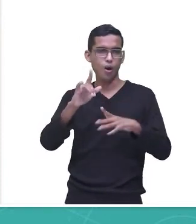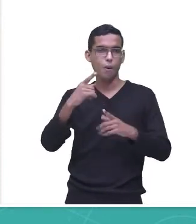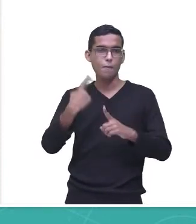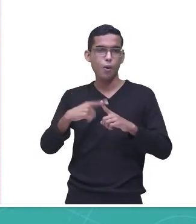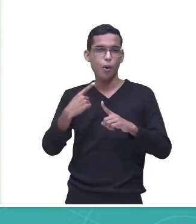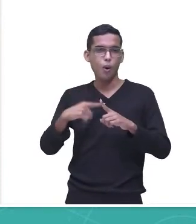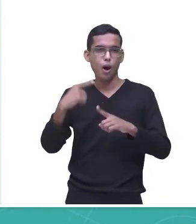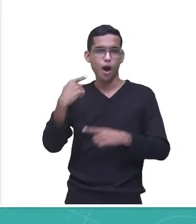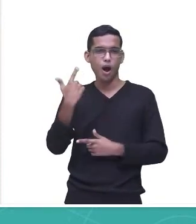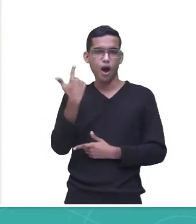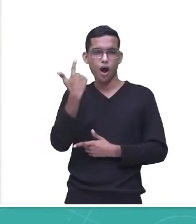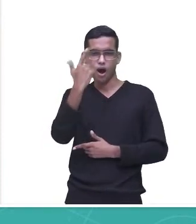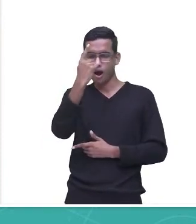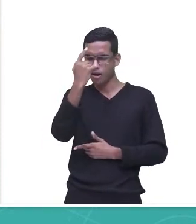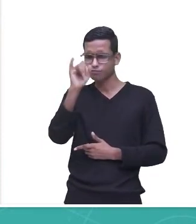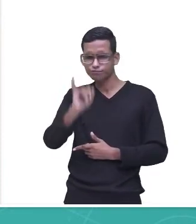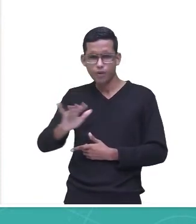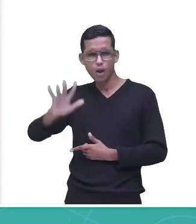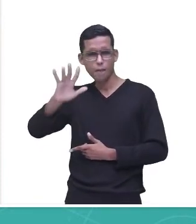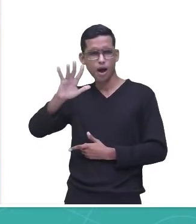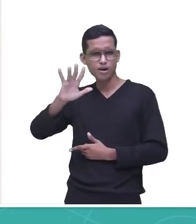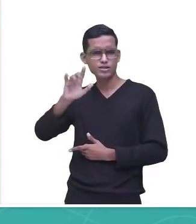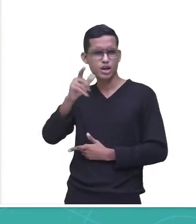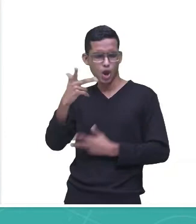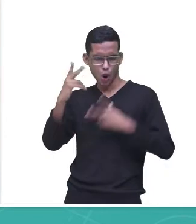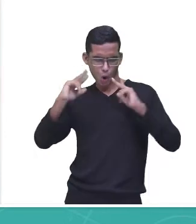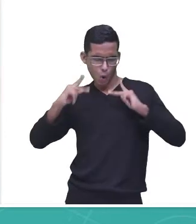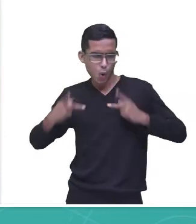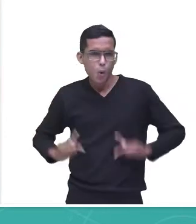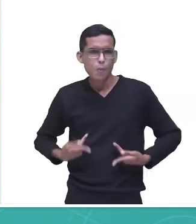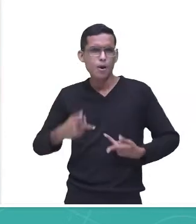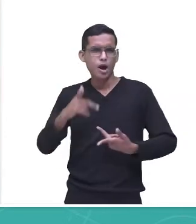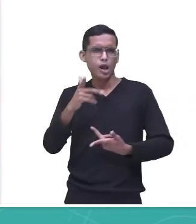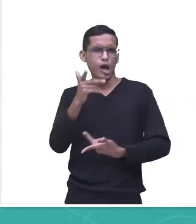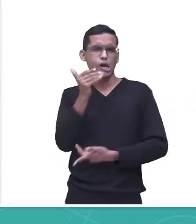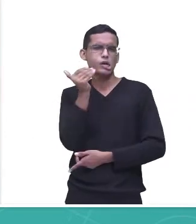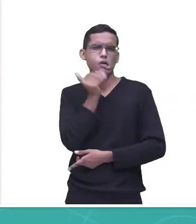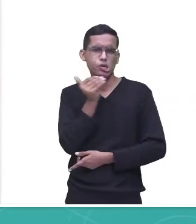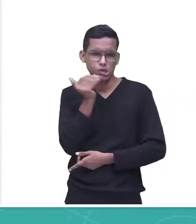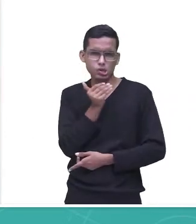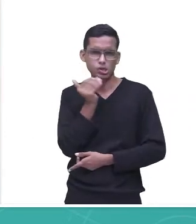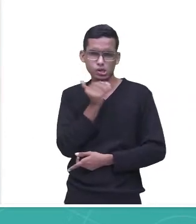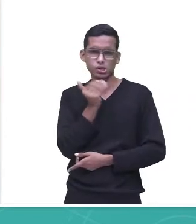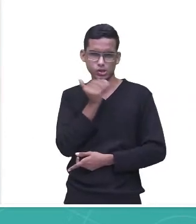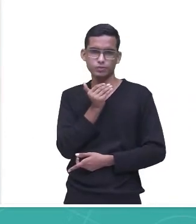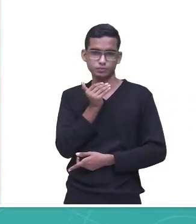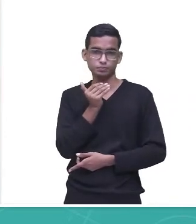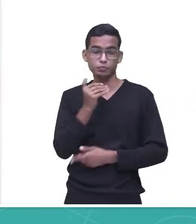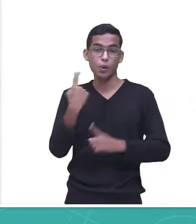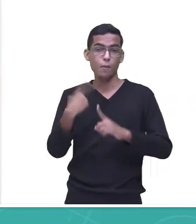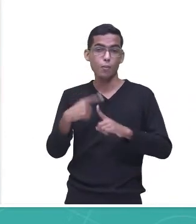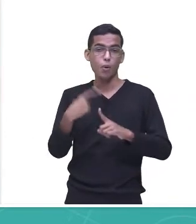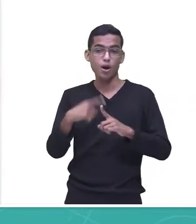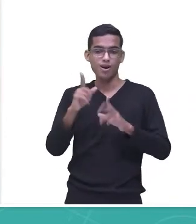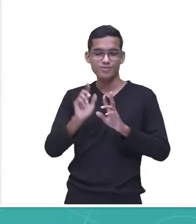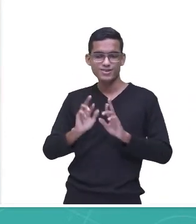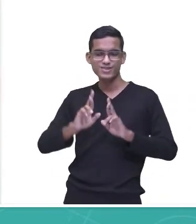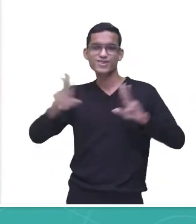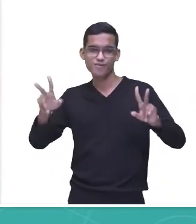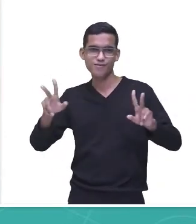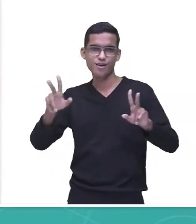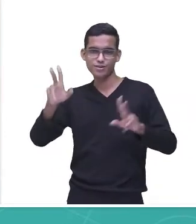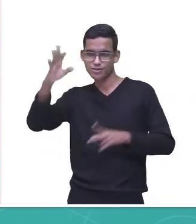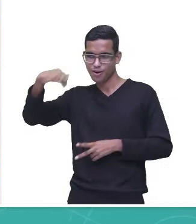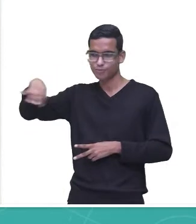para destacar a espiritualidade. E como vocês podem ver, Jesus Cristo, ele é uma pintura, é